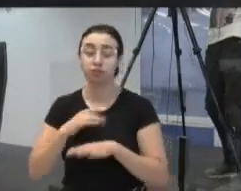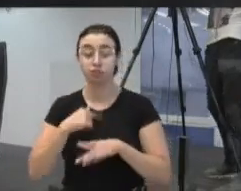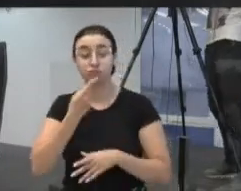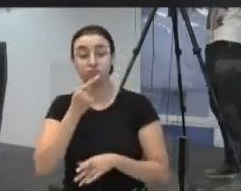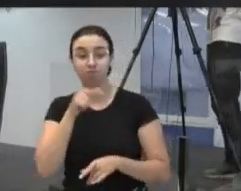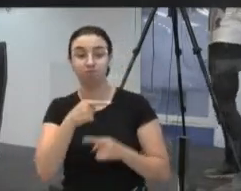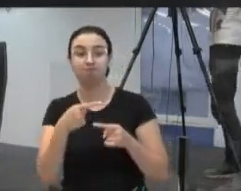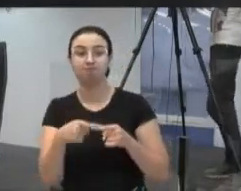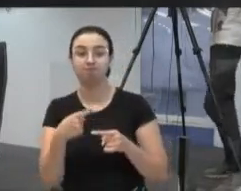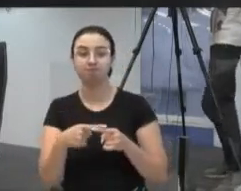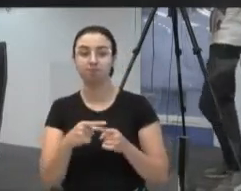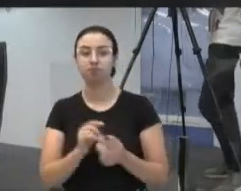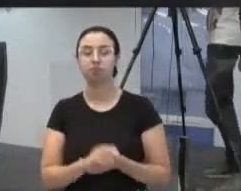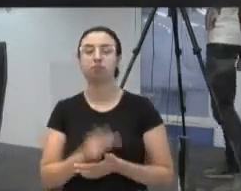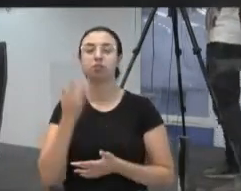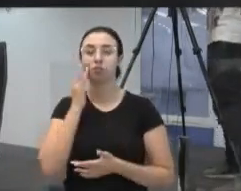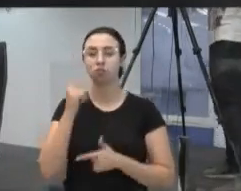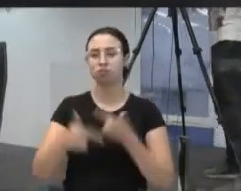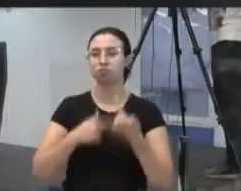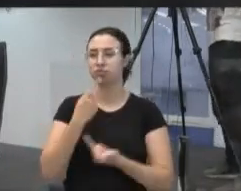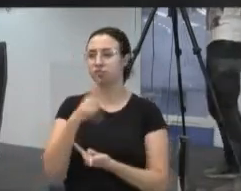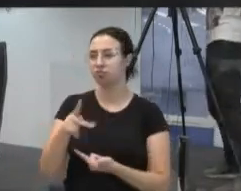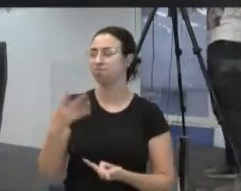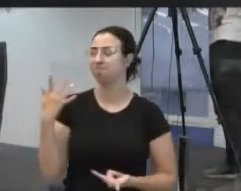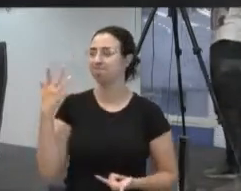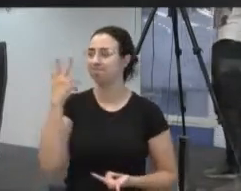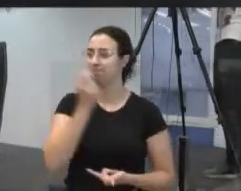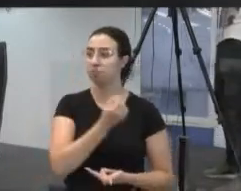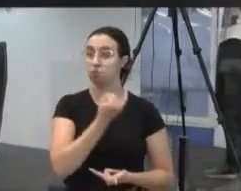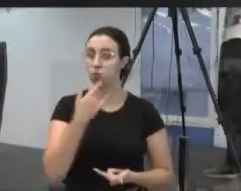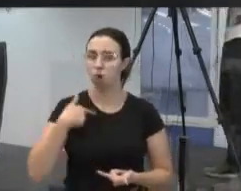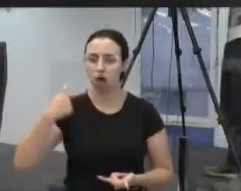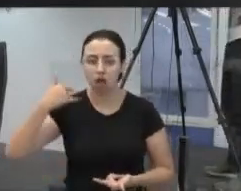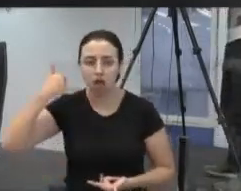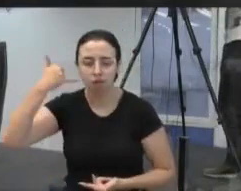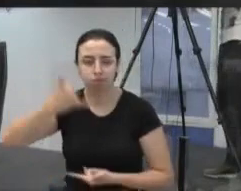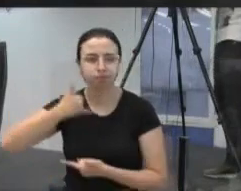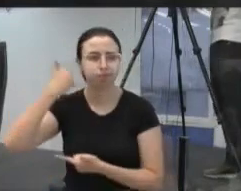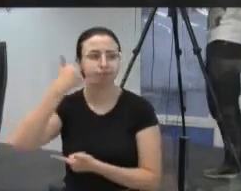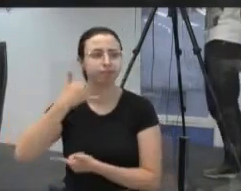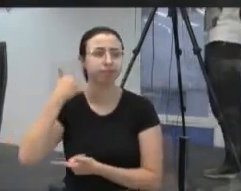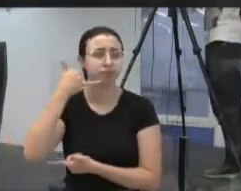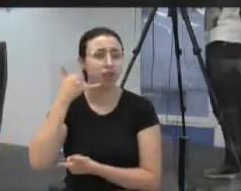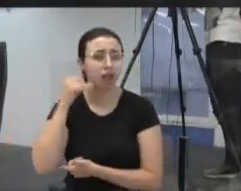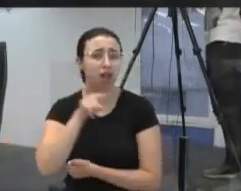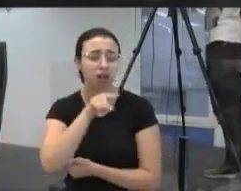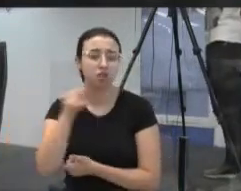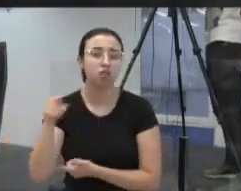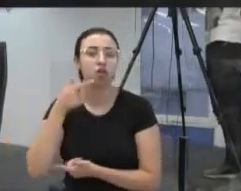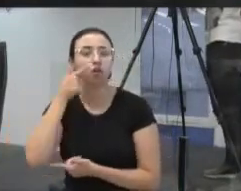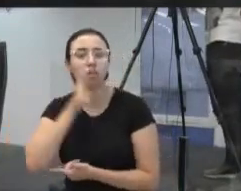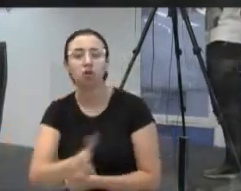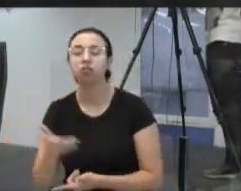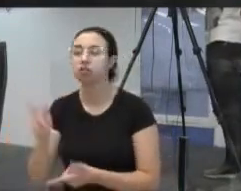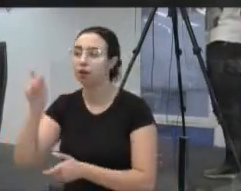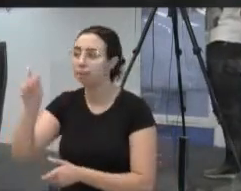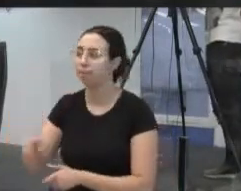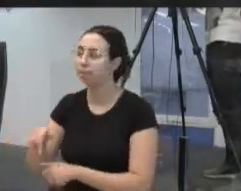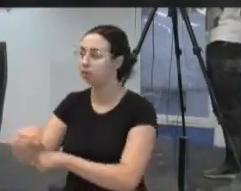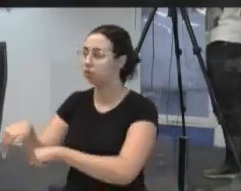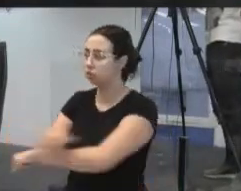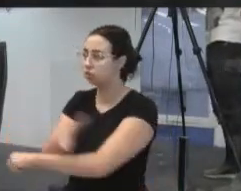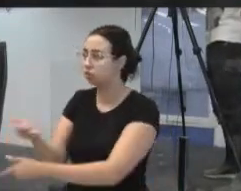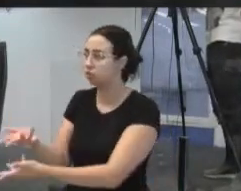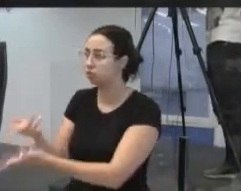porque eu acho que o trabalho de vocês é tão bonito. Quantas vezes eu liguei para assistência social, para acolher alguém de rua, que vai lá com